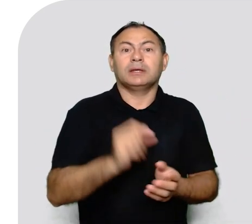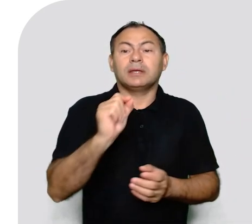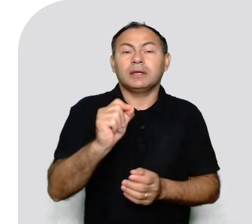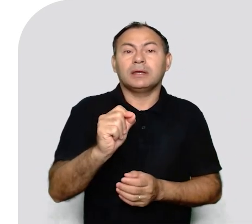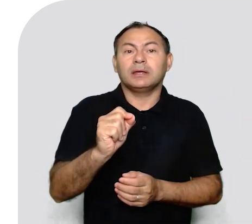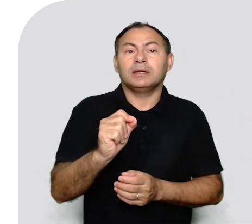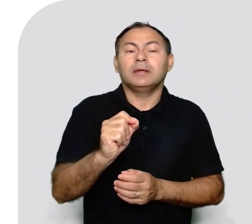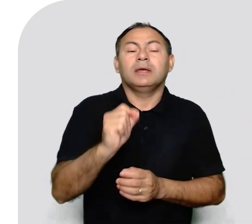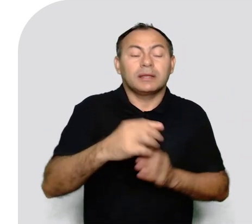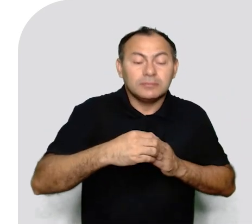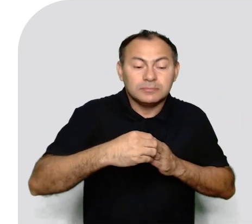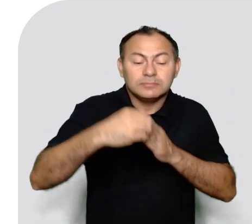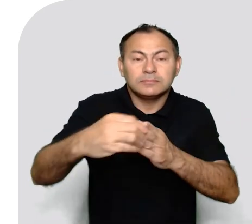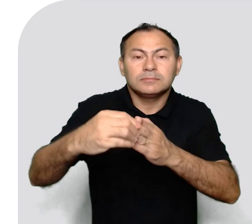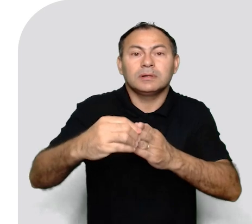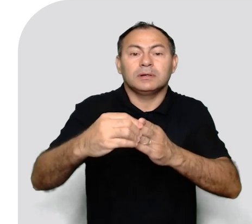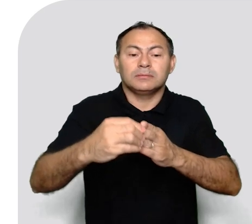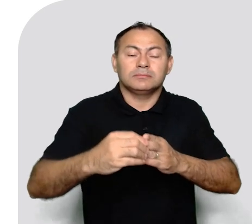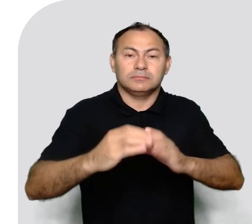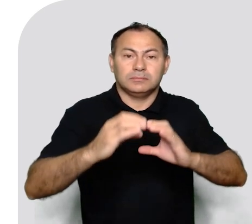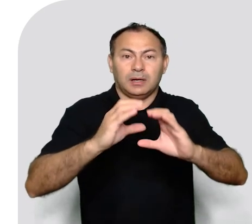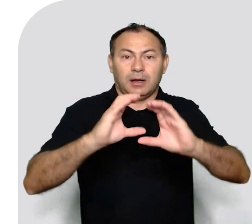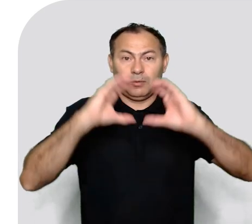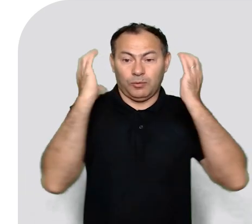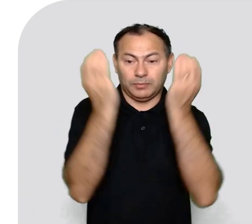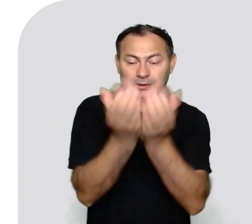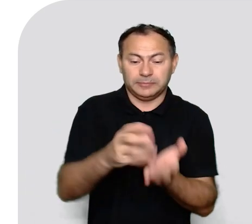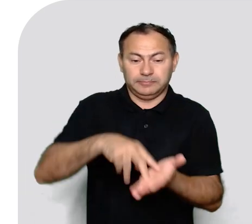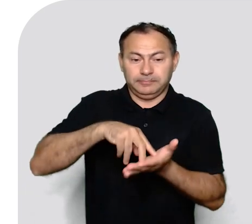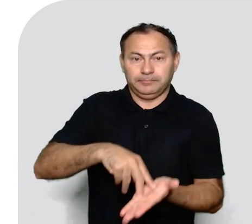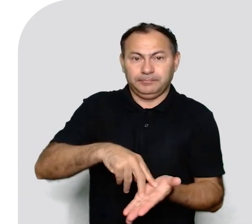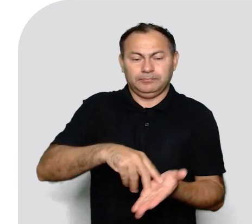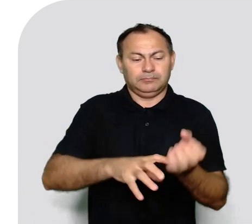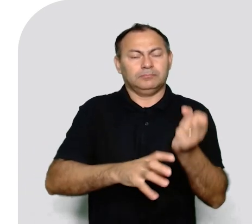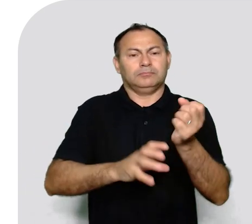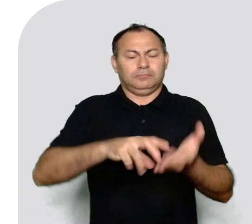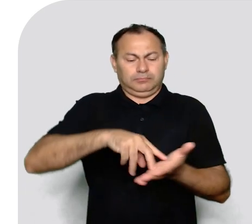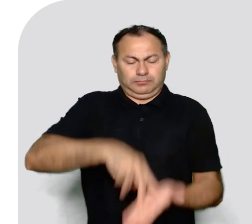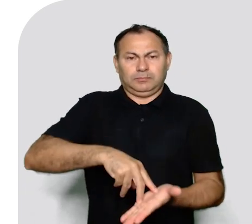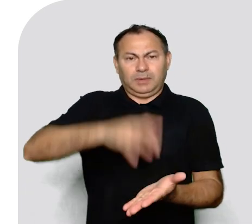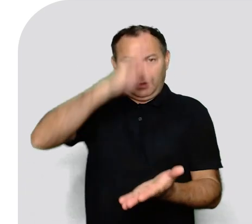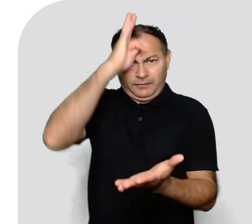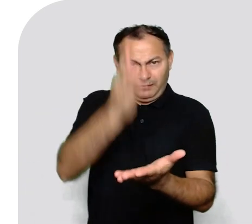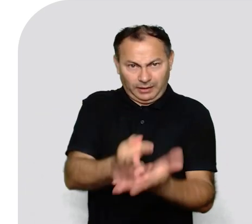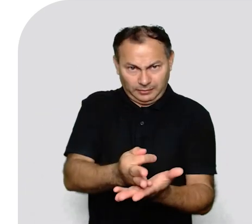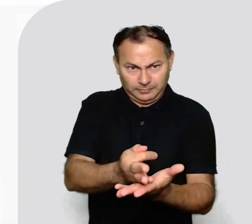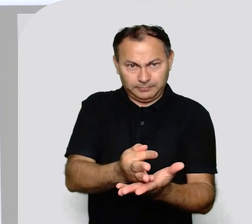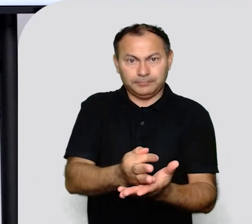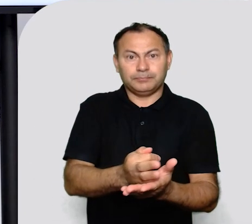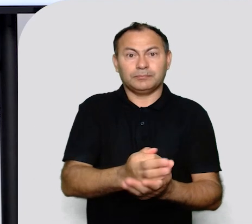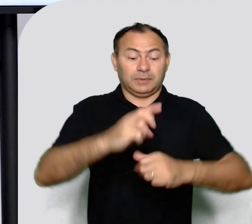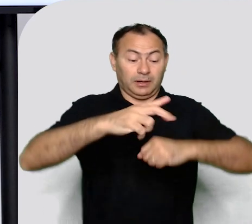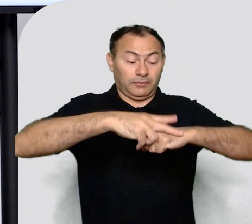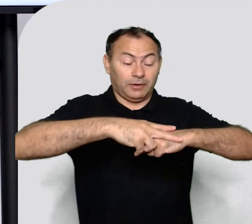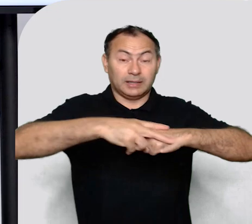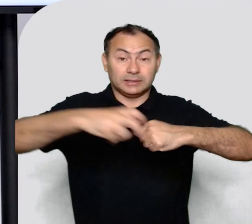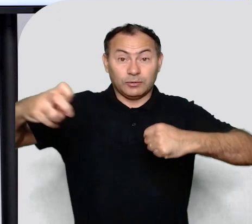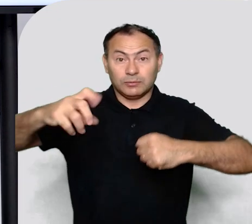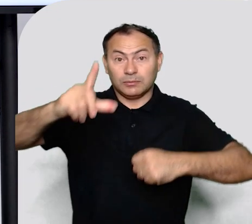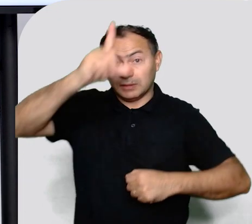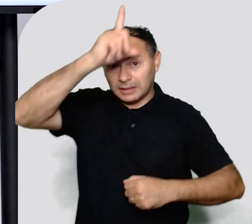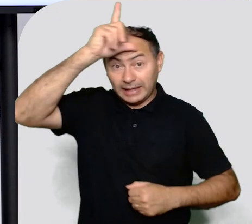a de quem preside a comunidade e a mantém enraizada na fé. A vocação do